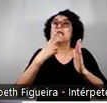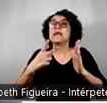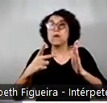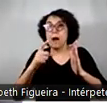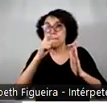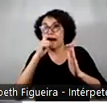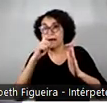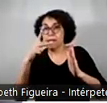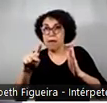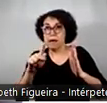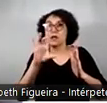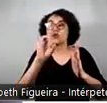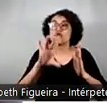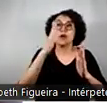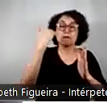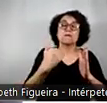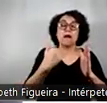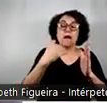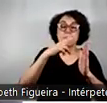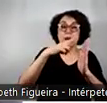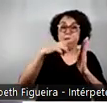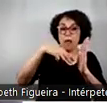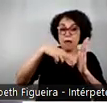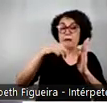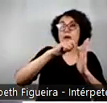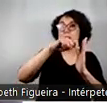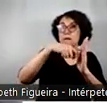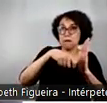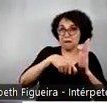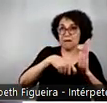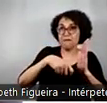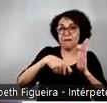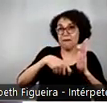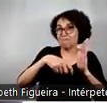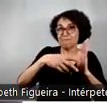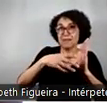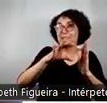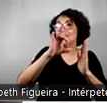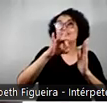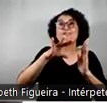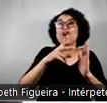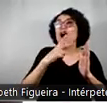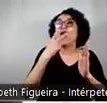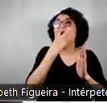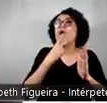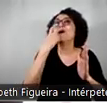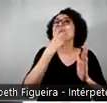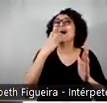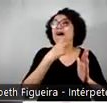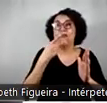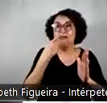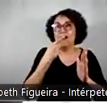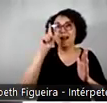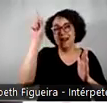de onde que ela vem, é passado, né, a partir da oralidade, né, assim como nossos povos originários. Então, ela